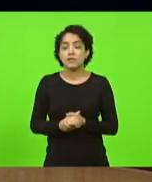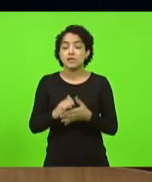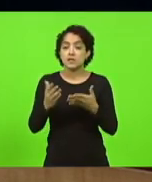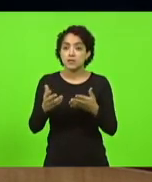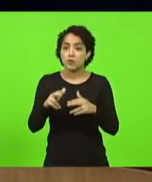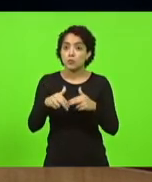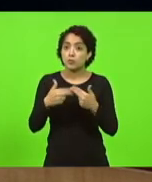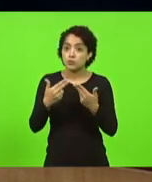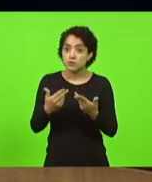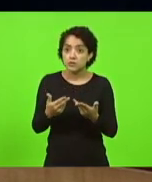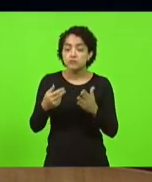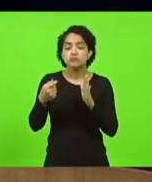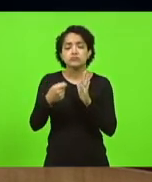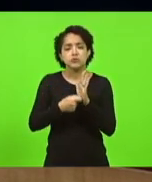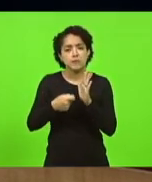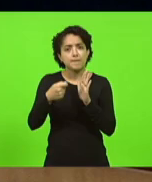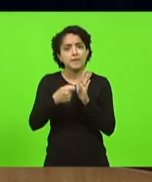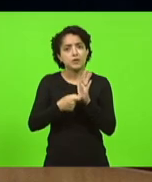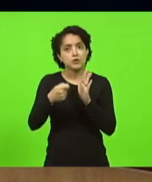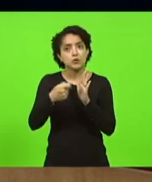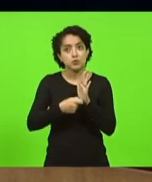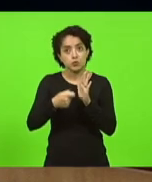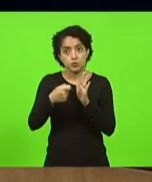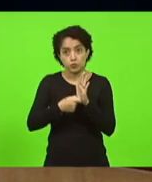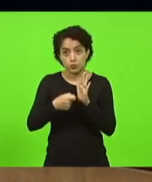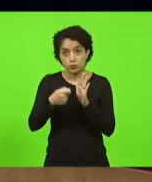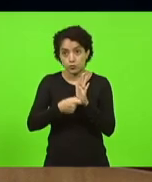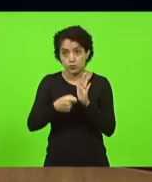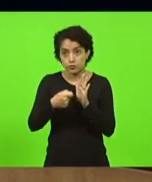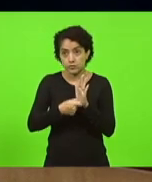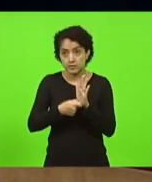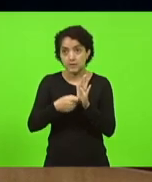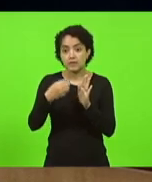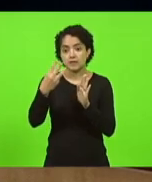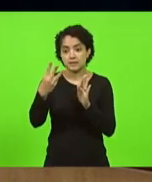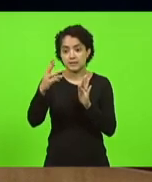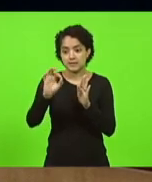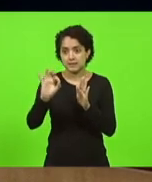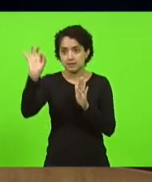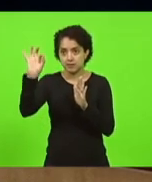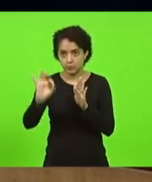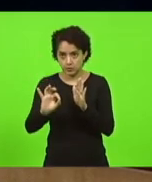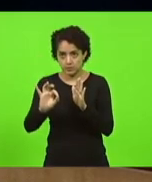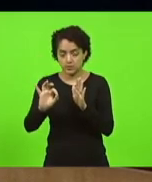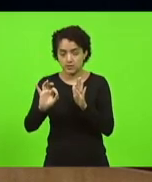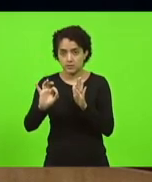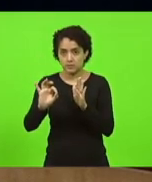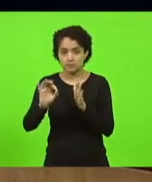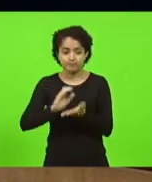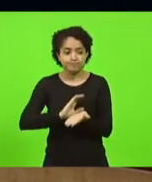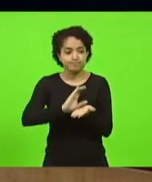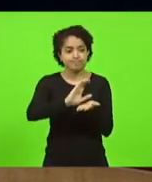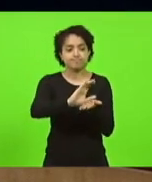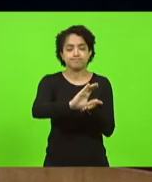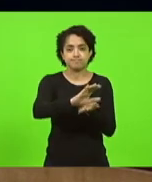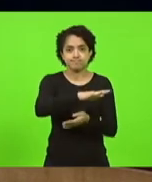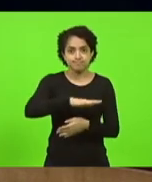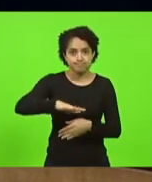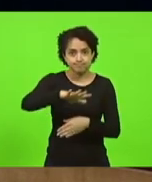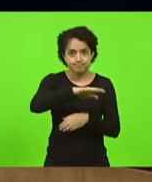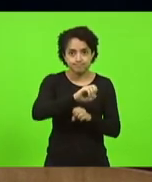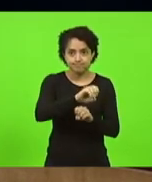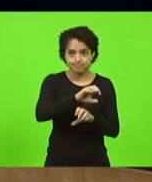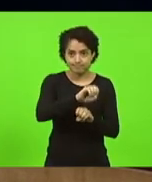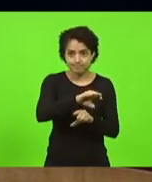uma luta que encampei para aumentar para 30% os recursos da educação. Hoje, muito